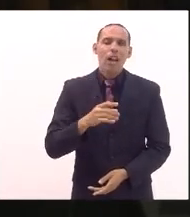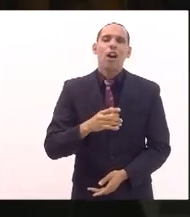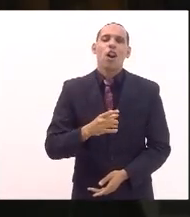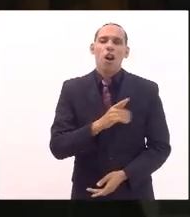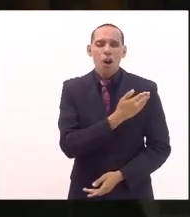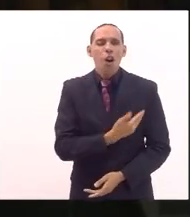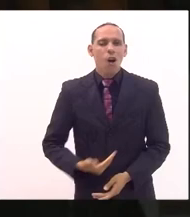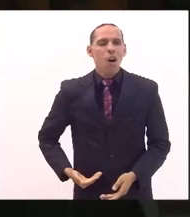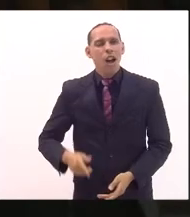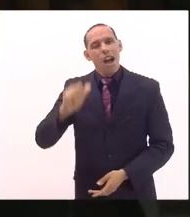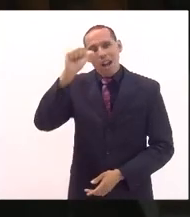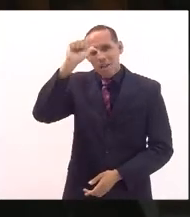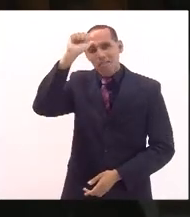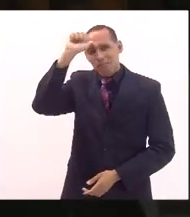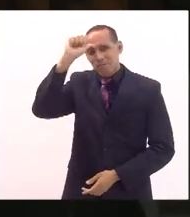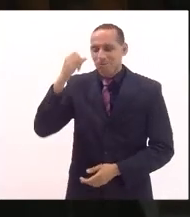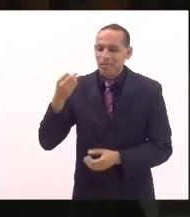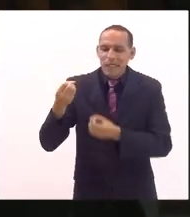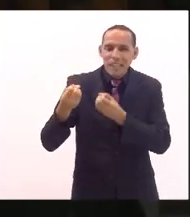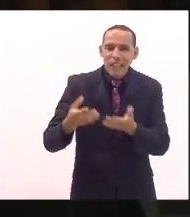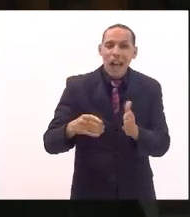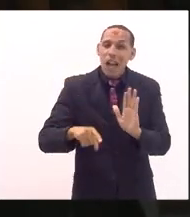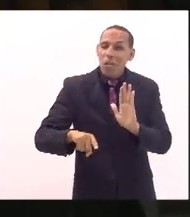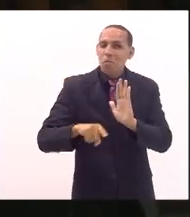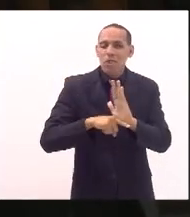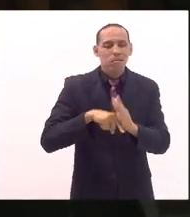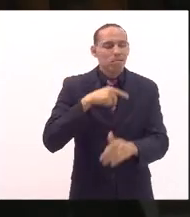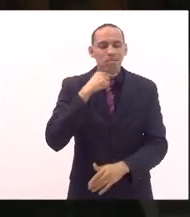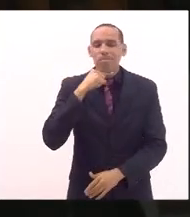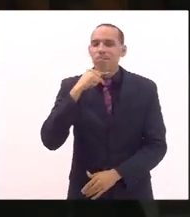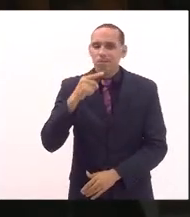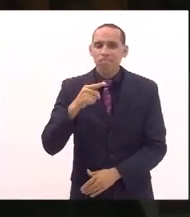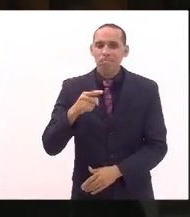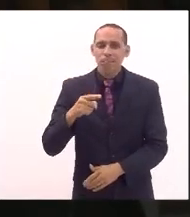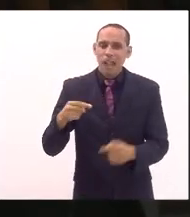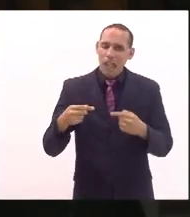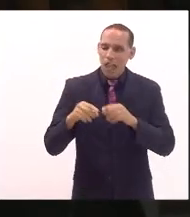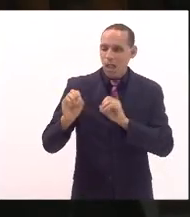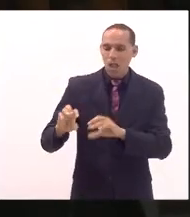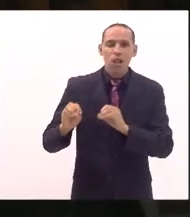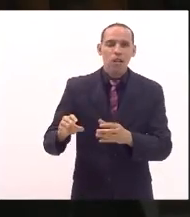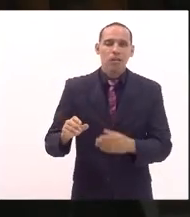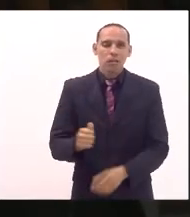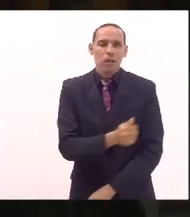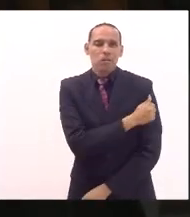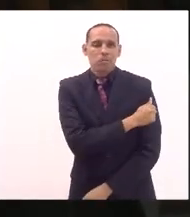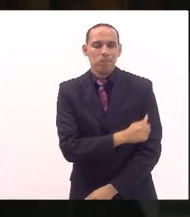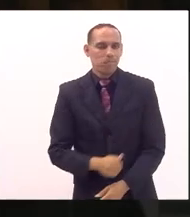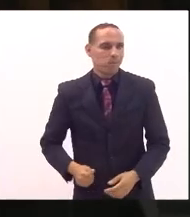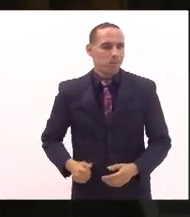Castro não tem sido capaz de garantir um mínimo na educação para os nossos estudantes